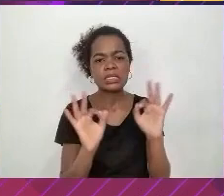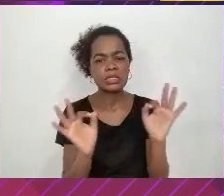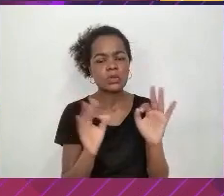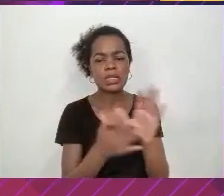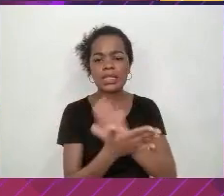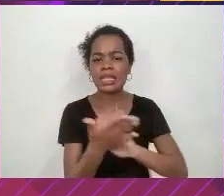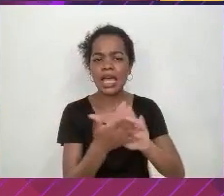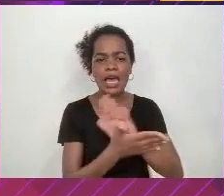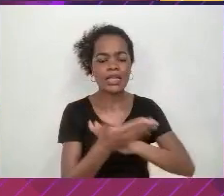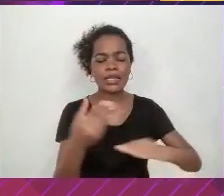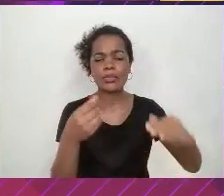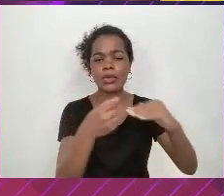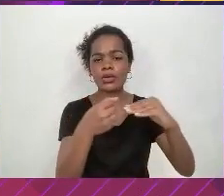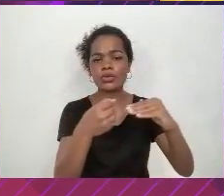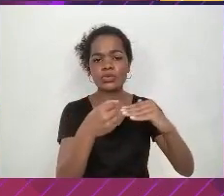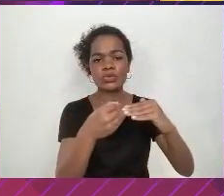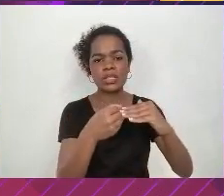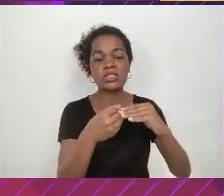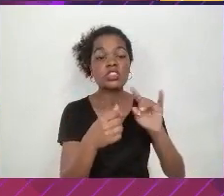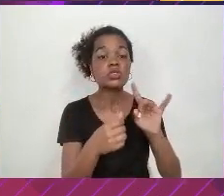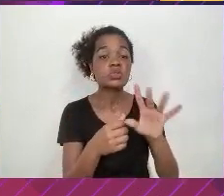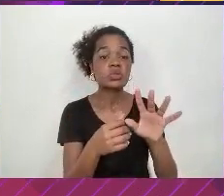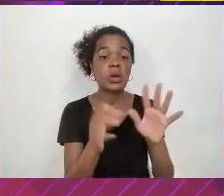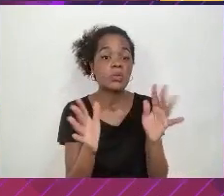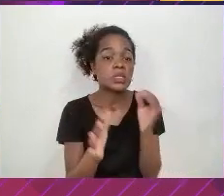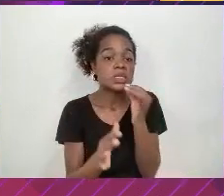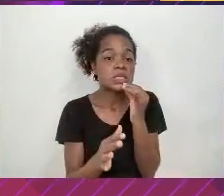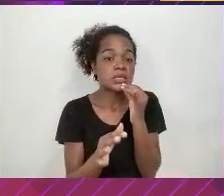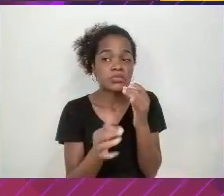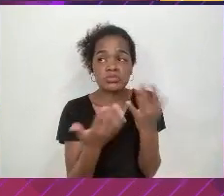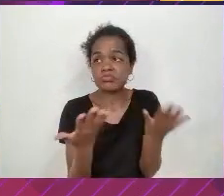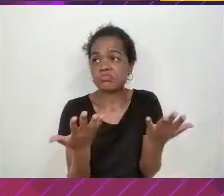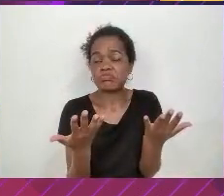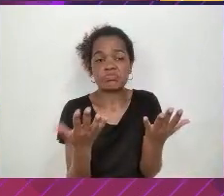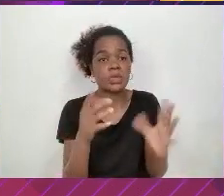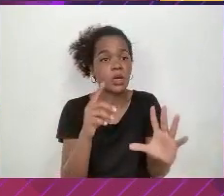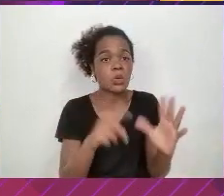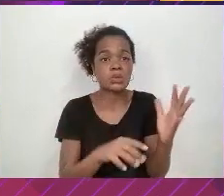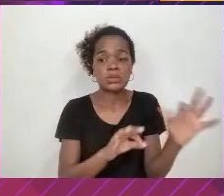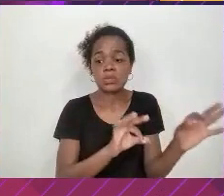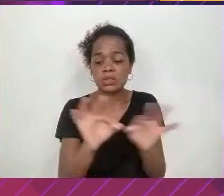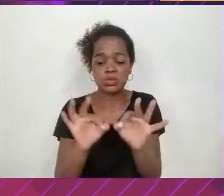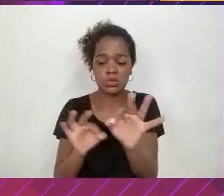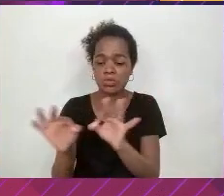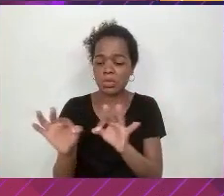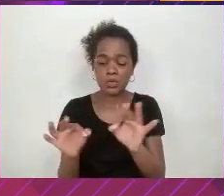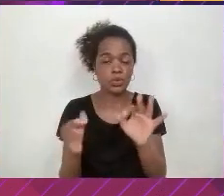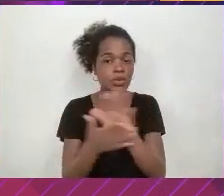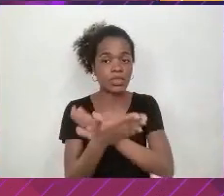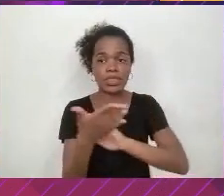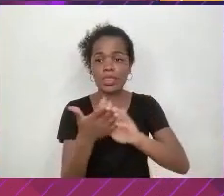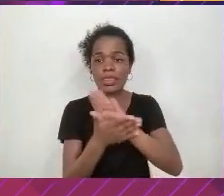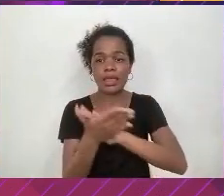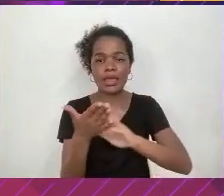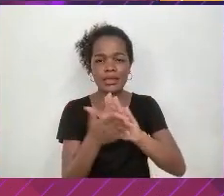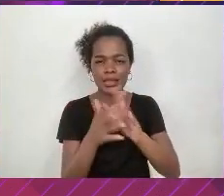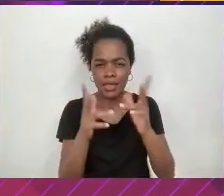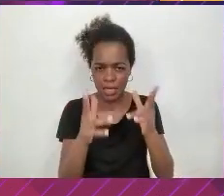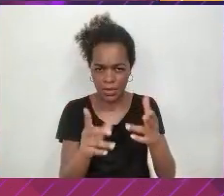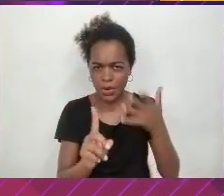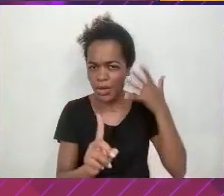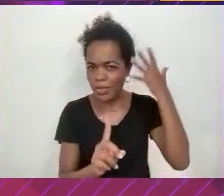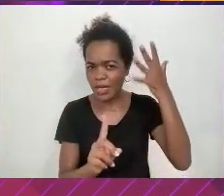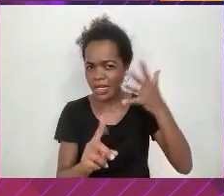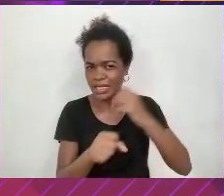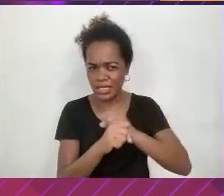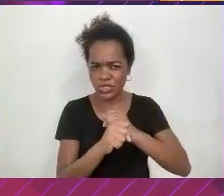banco de dados, a gente simplesmente não teve esse planejamento no começo, né? Que foi uma coisa que teve numa palestra hoje mais cedo aqui na